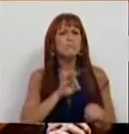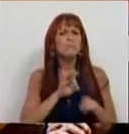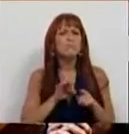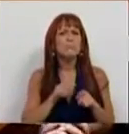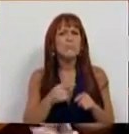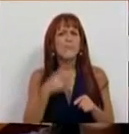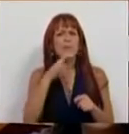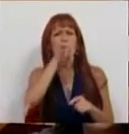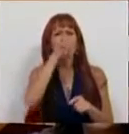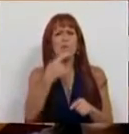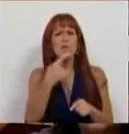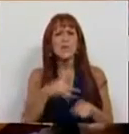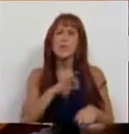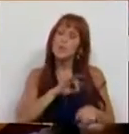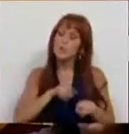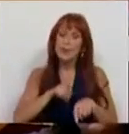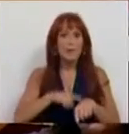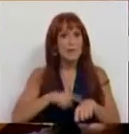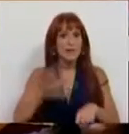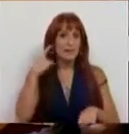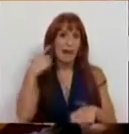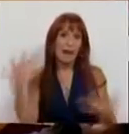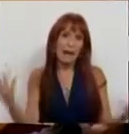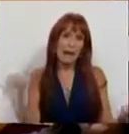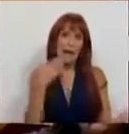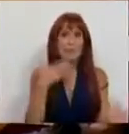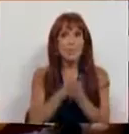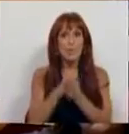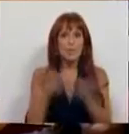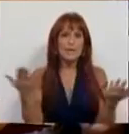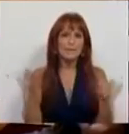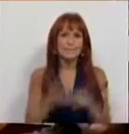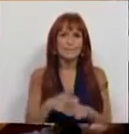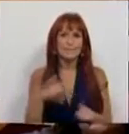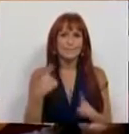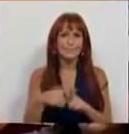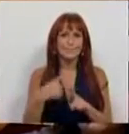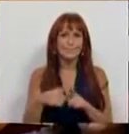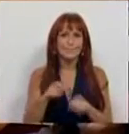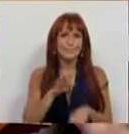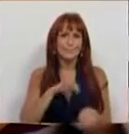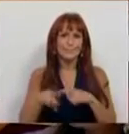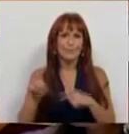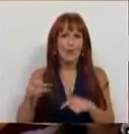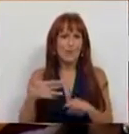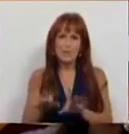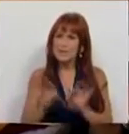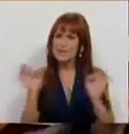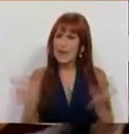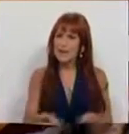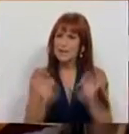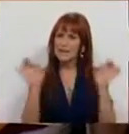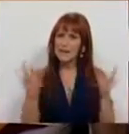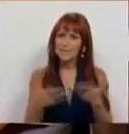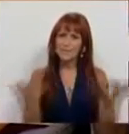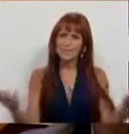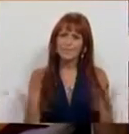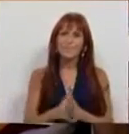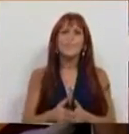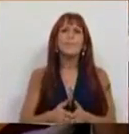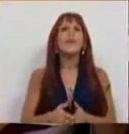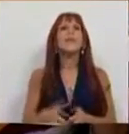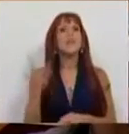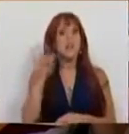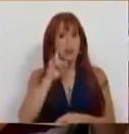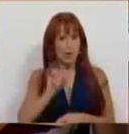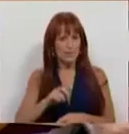Há uma questão que foi levantada pelo Sr. Deputado. Também está a beneficiar do benefício do Sr. Deputado Emílio Guerreiro quanto à distração da mesa.